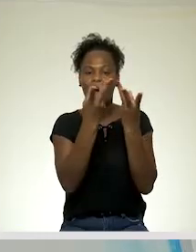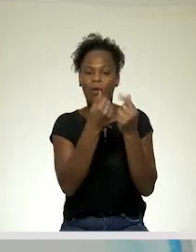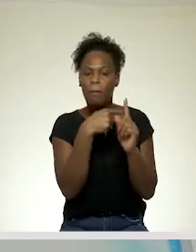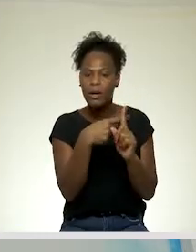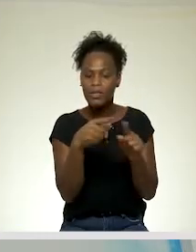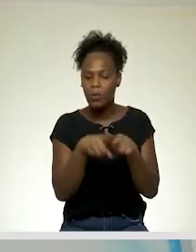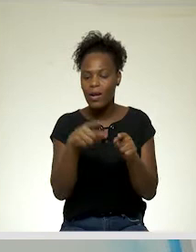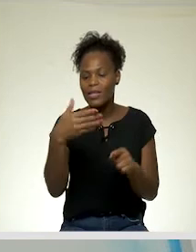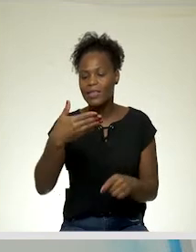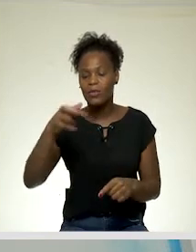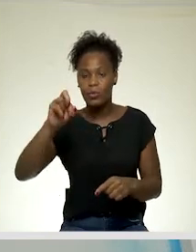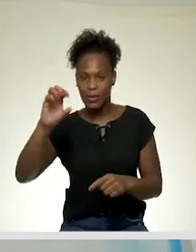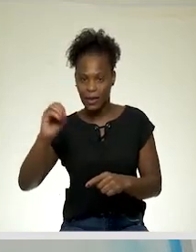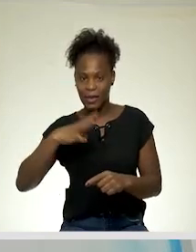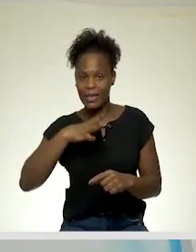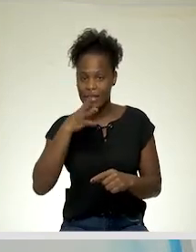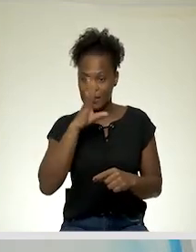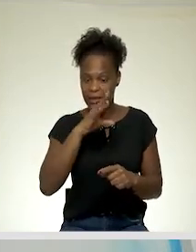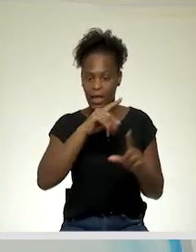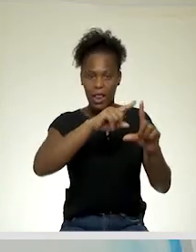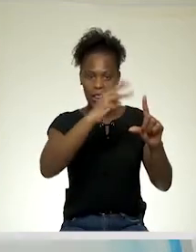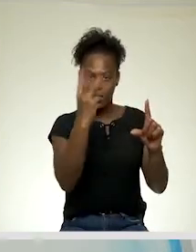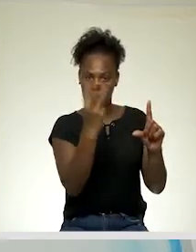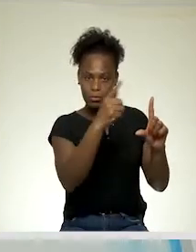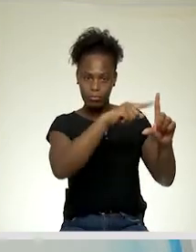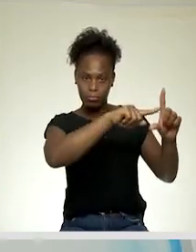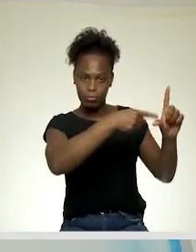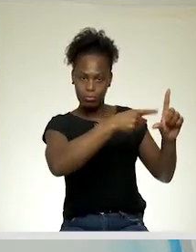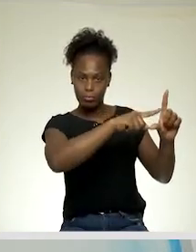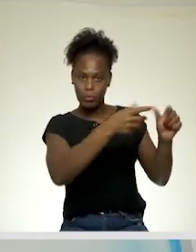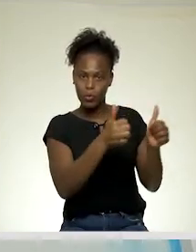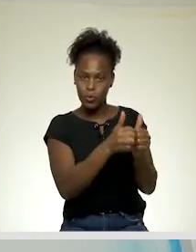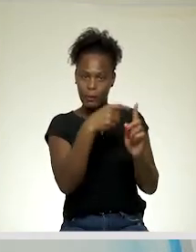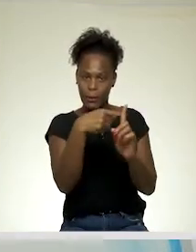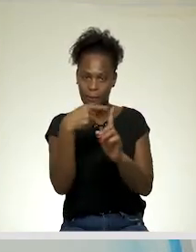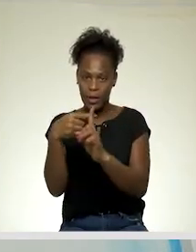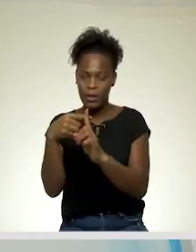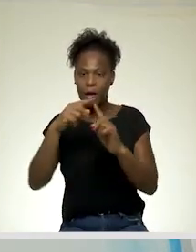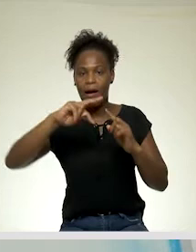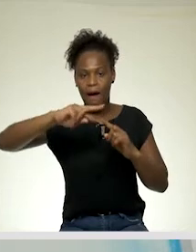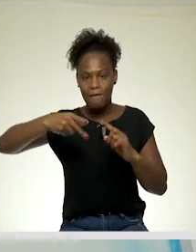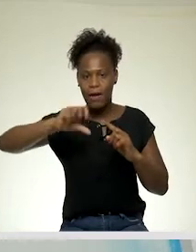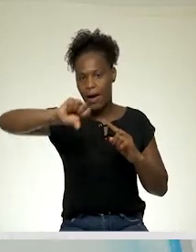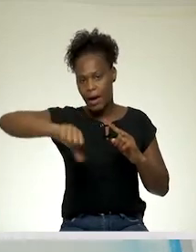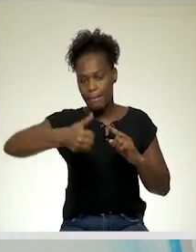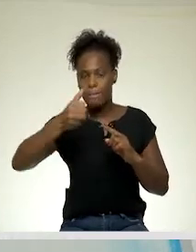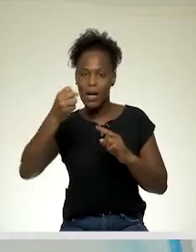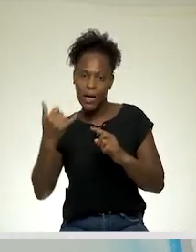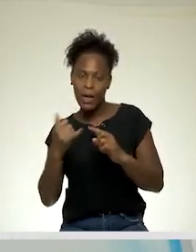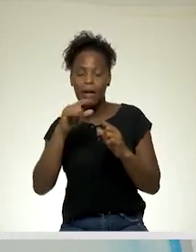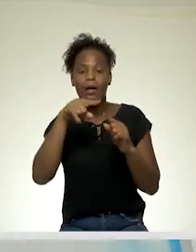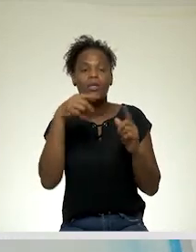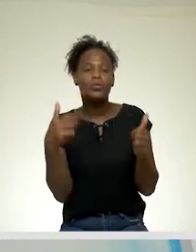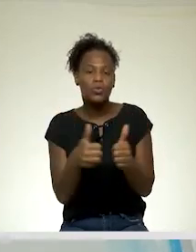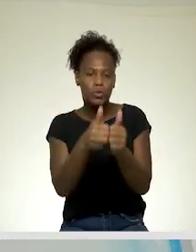isto? Se somarmos os 3 ângulos, alfa mais gama mais beta, a